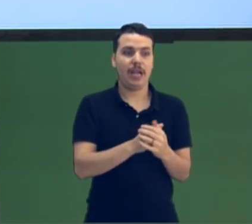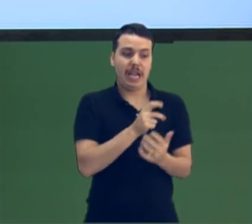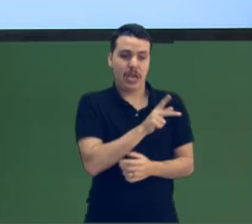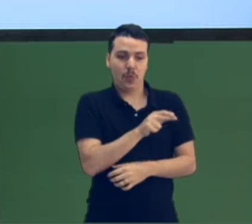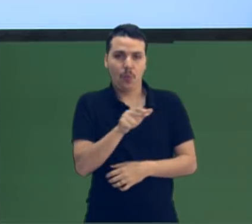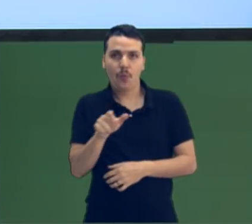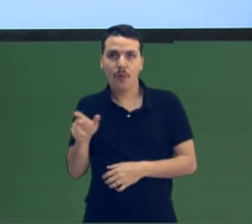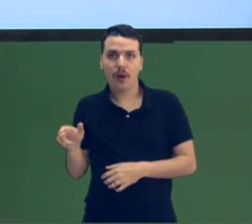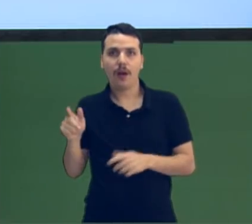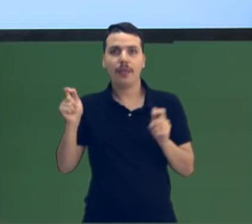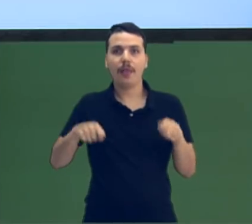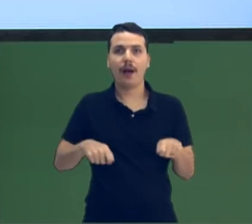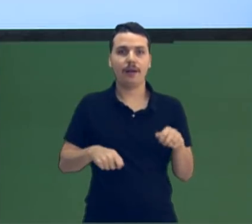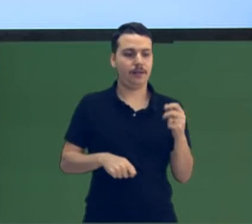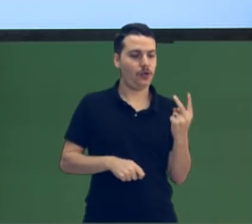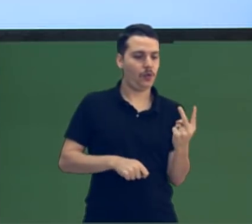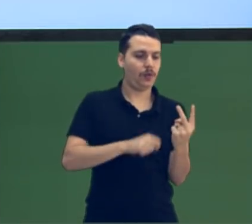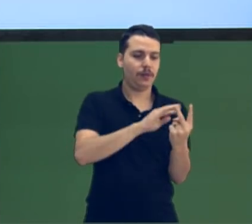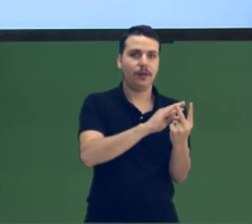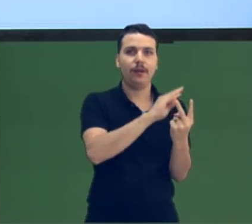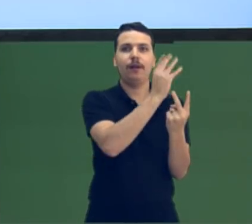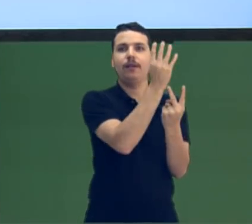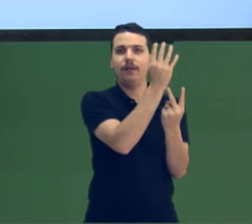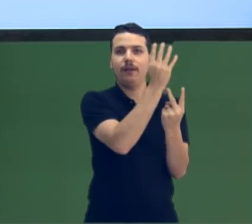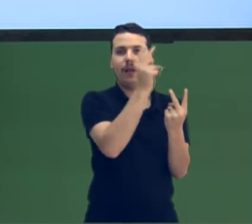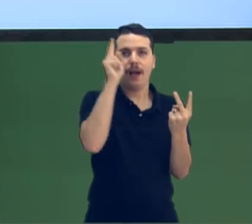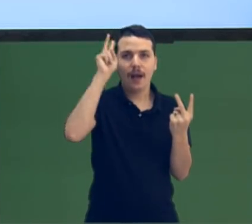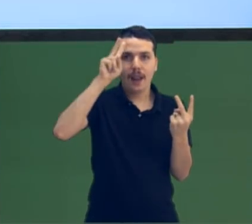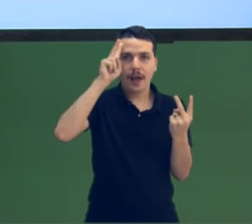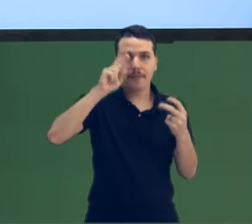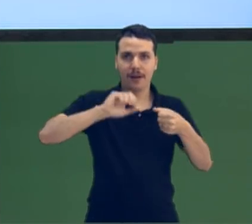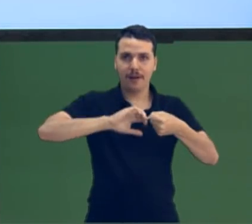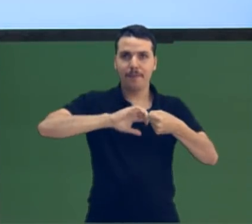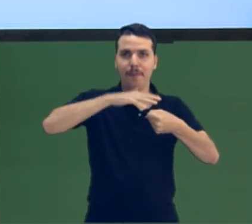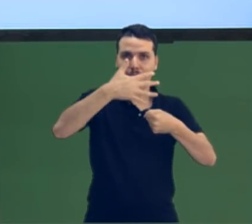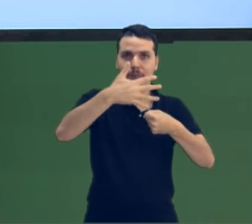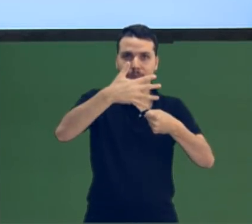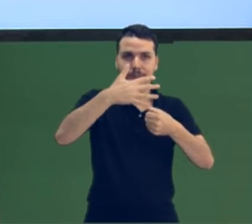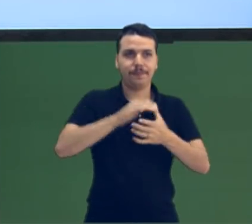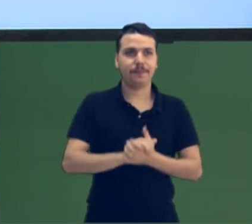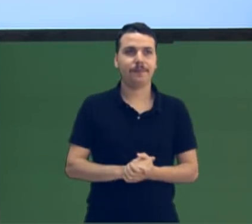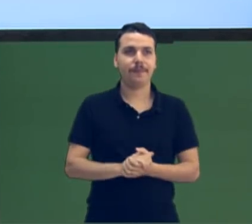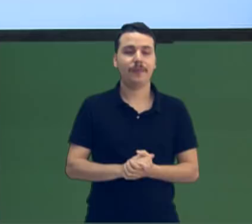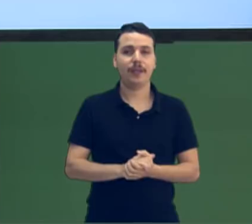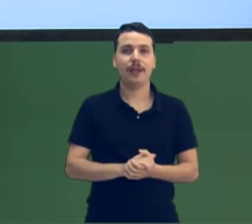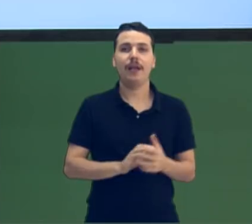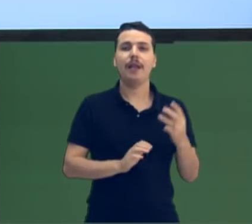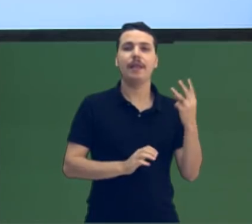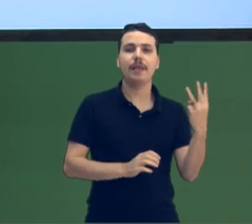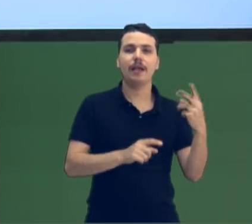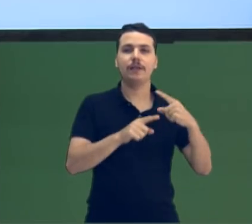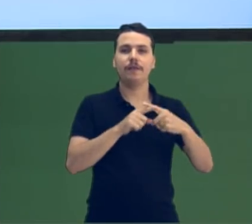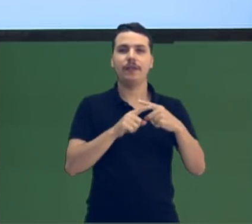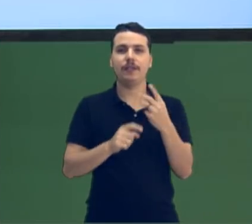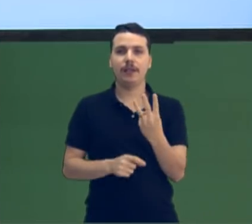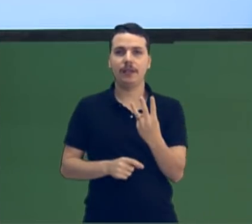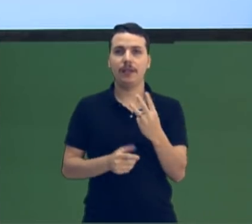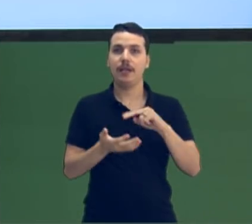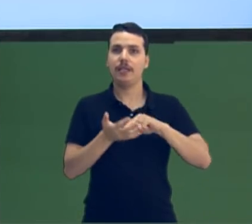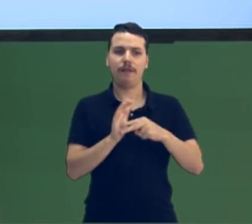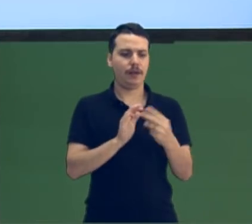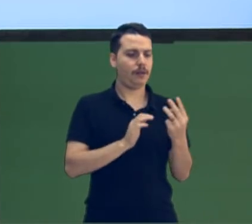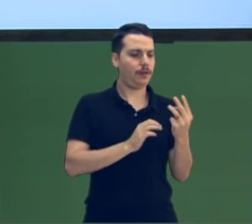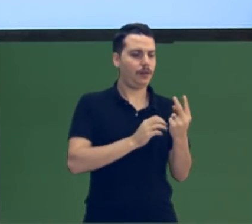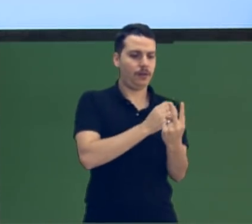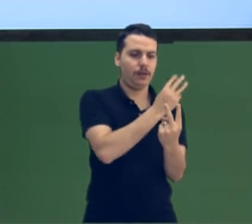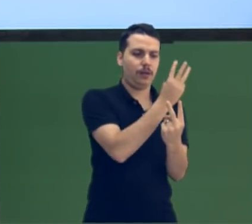eu posso escrever como 2 à quarta. Lembra da potenciação? 3 vezes 3, 2 fatores